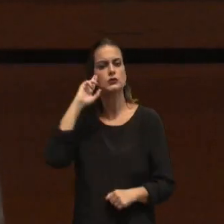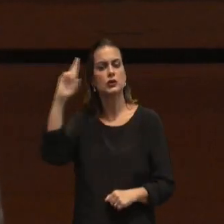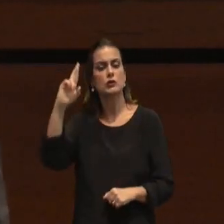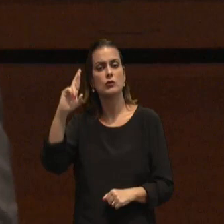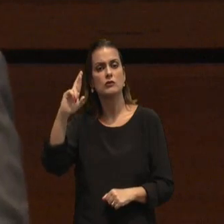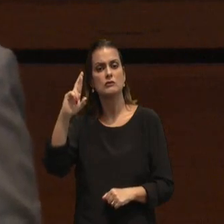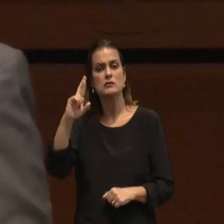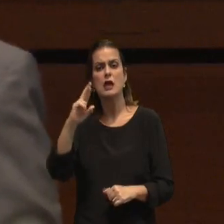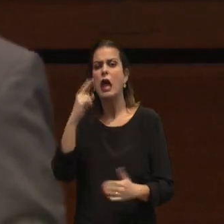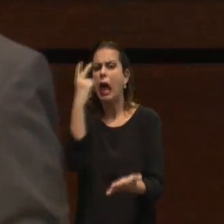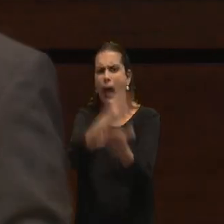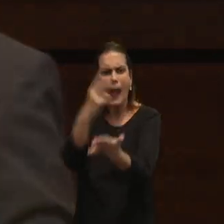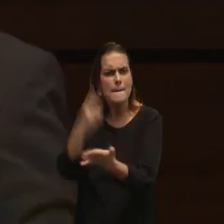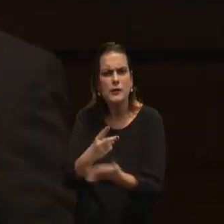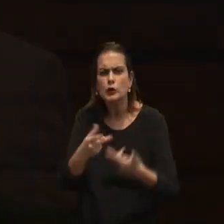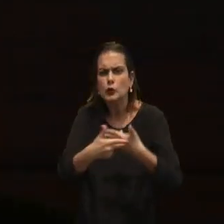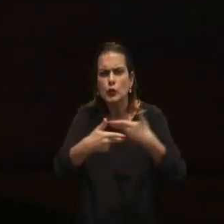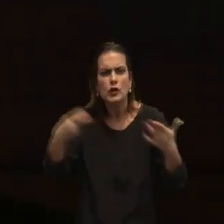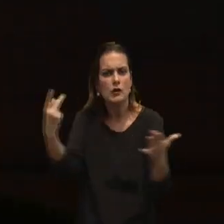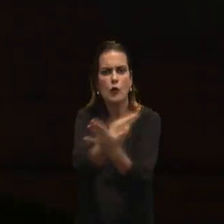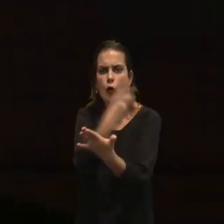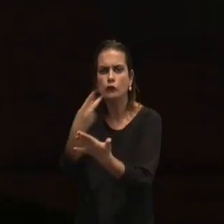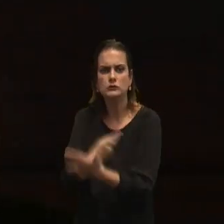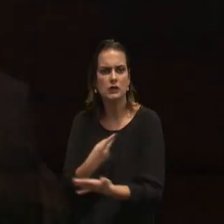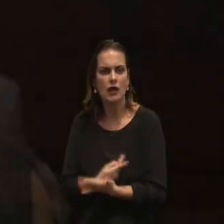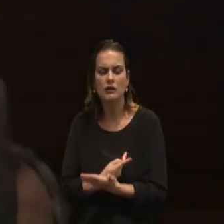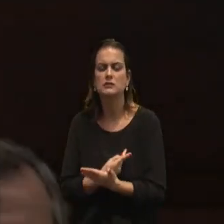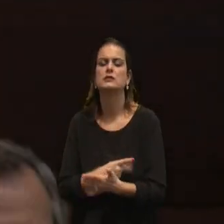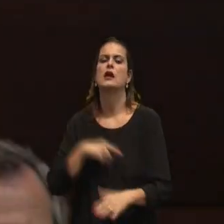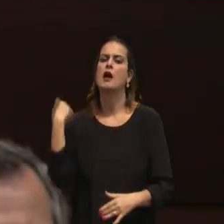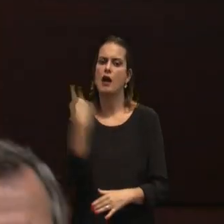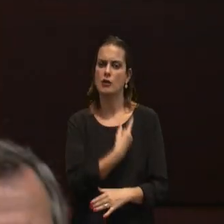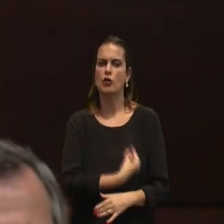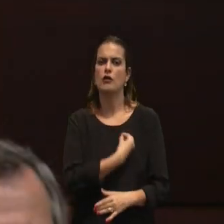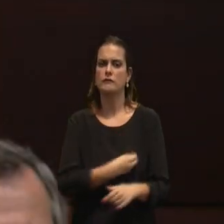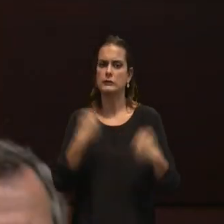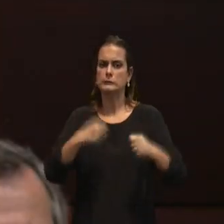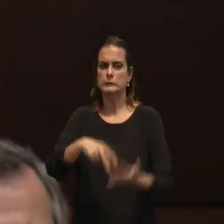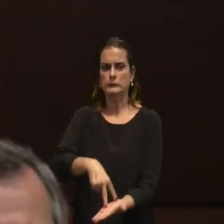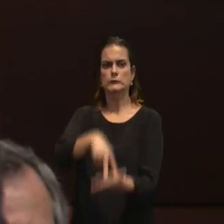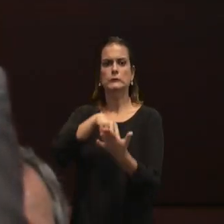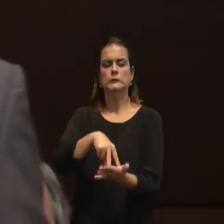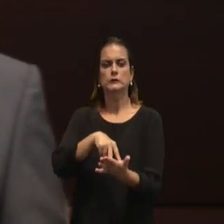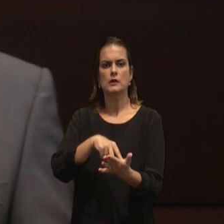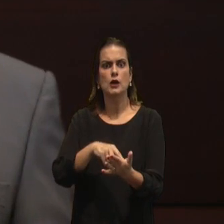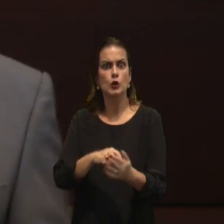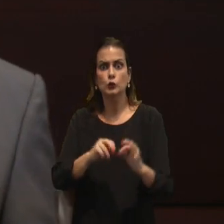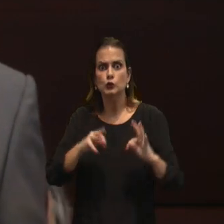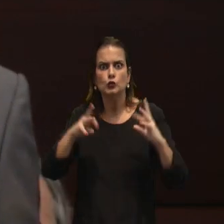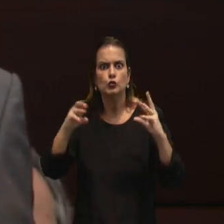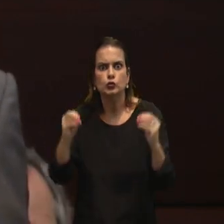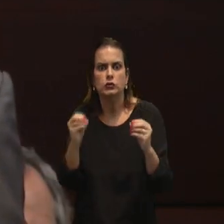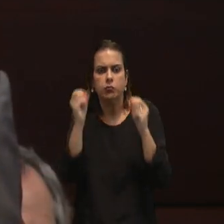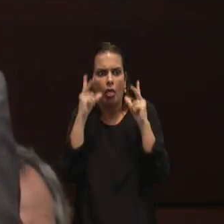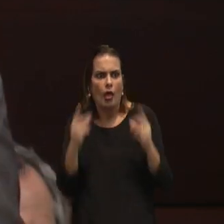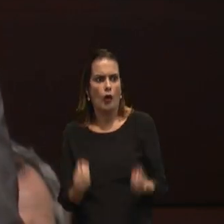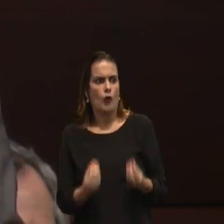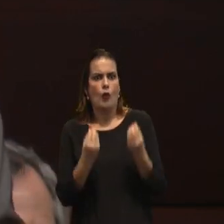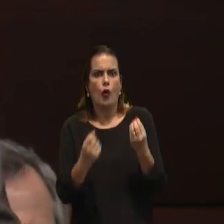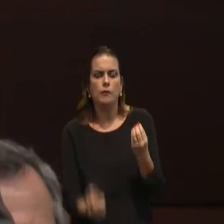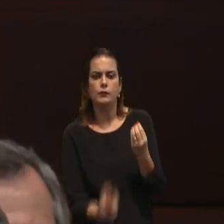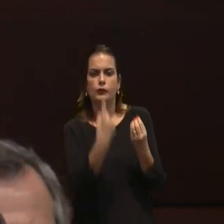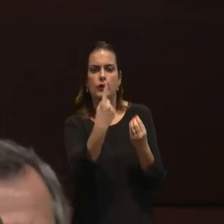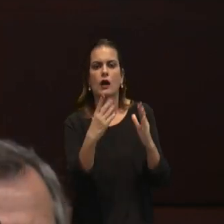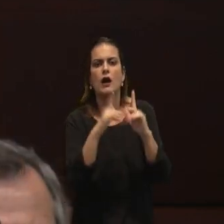independente dos sinais ou qualquer outra manifestação que cause espanto para nós. A igreja